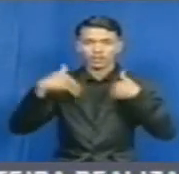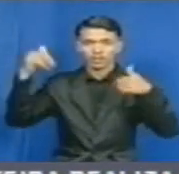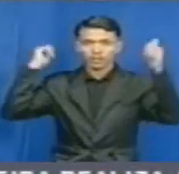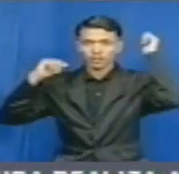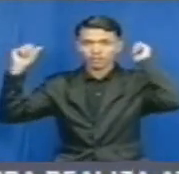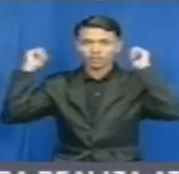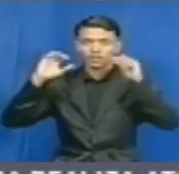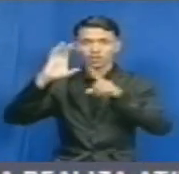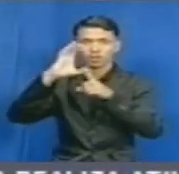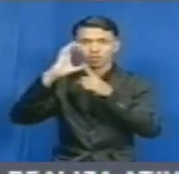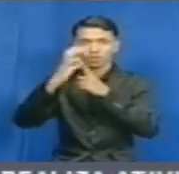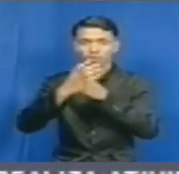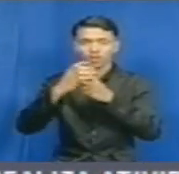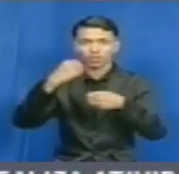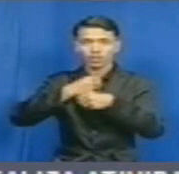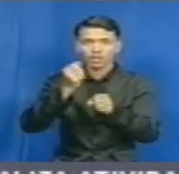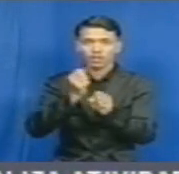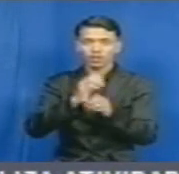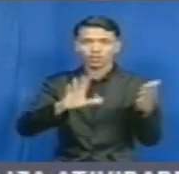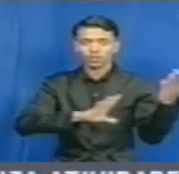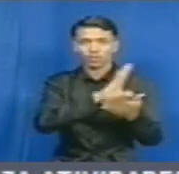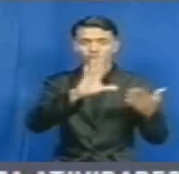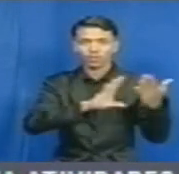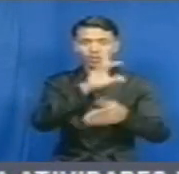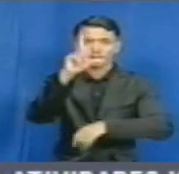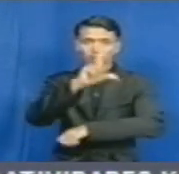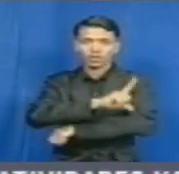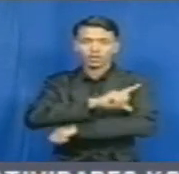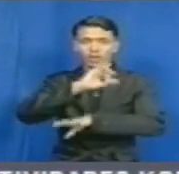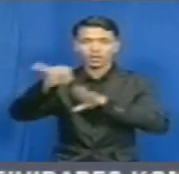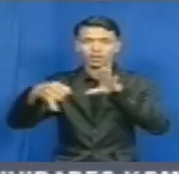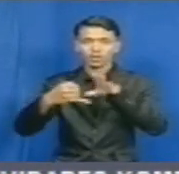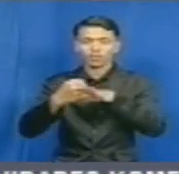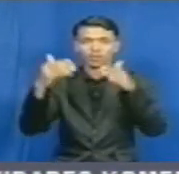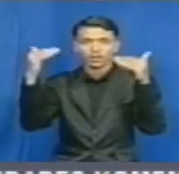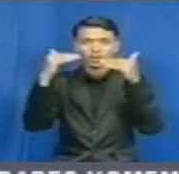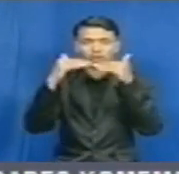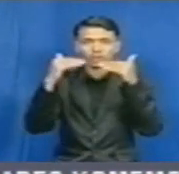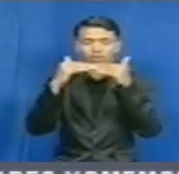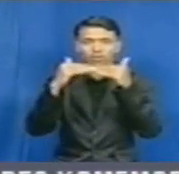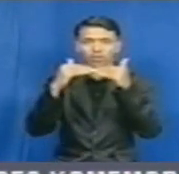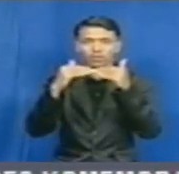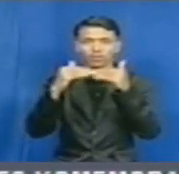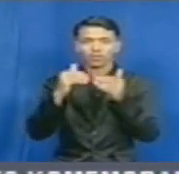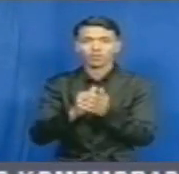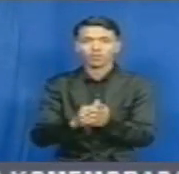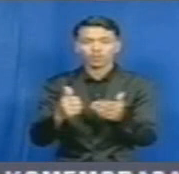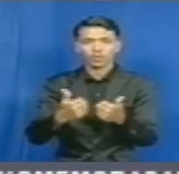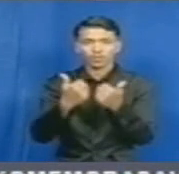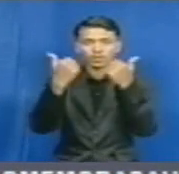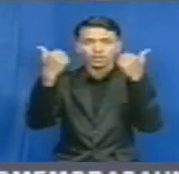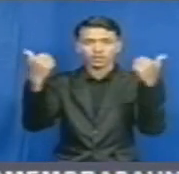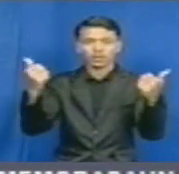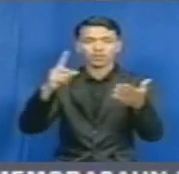está halo a comemora Loron Ida, né? Inclui seminários, competições, pinturas,